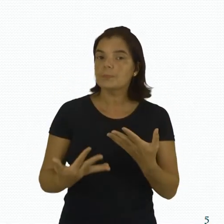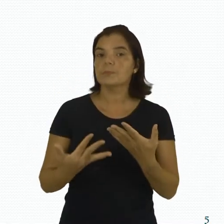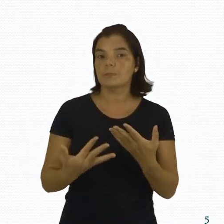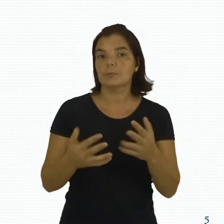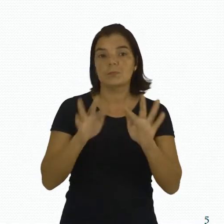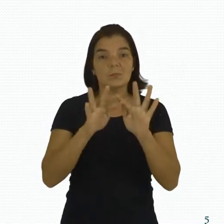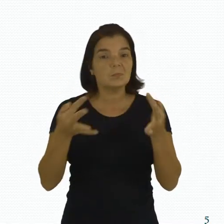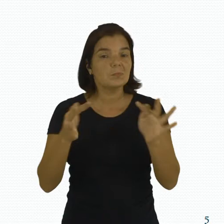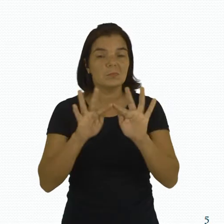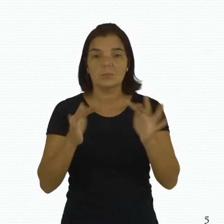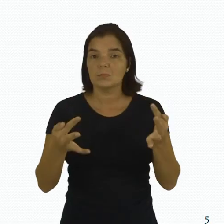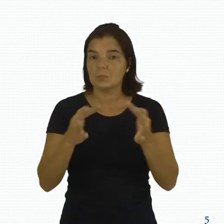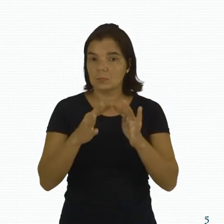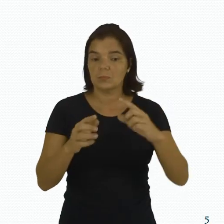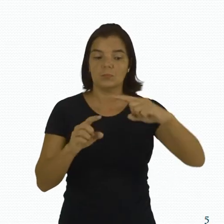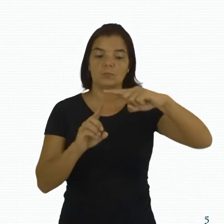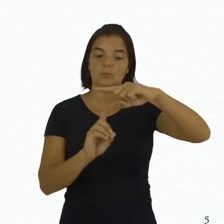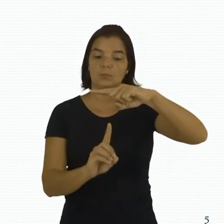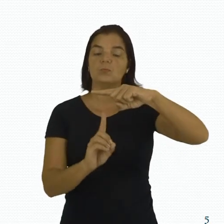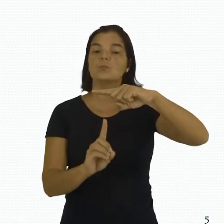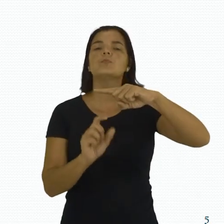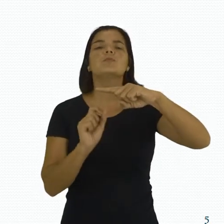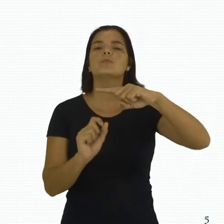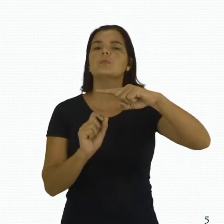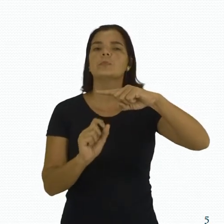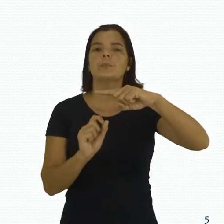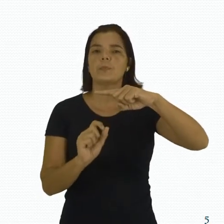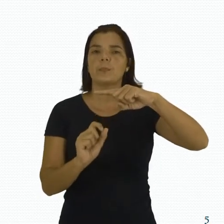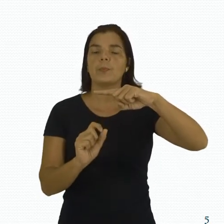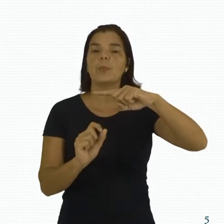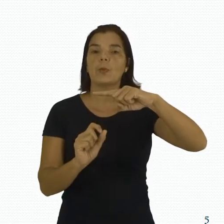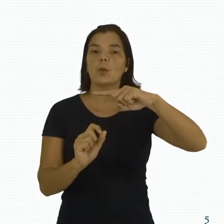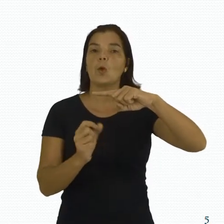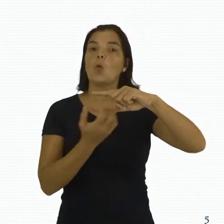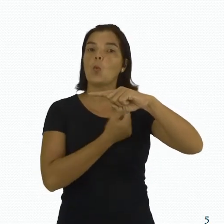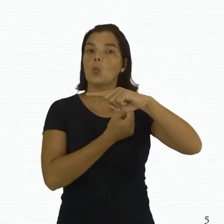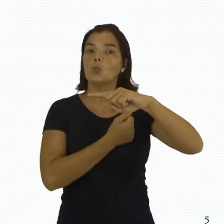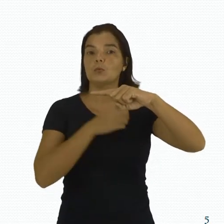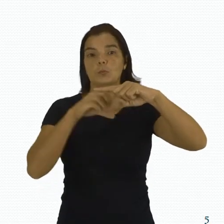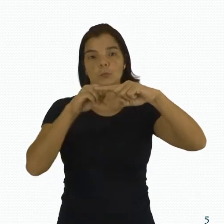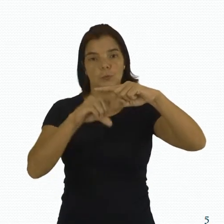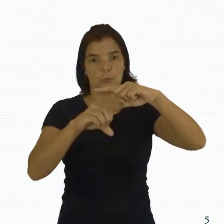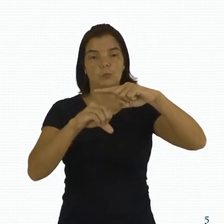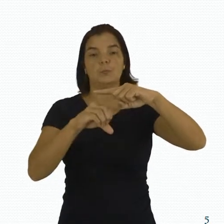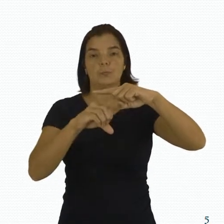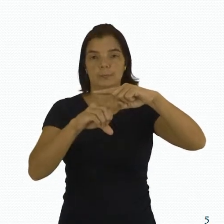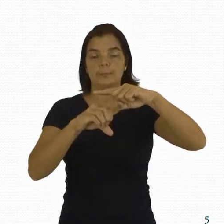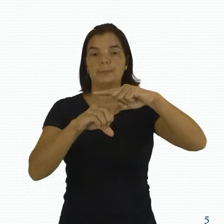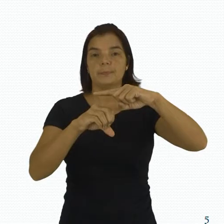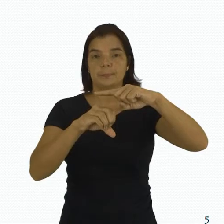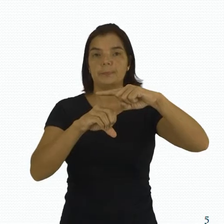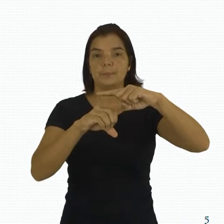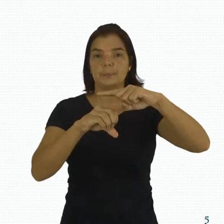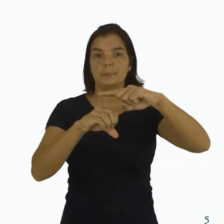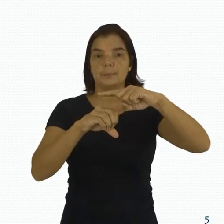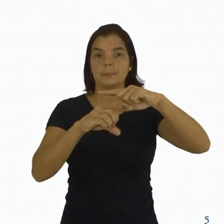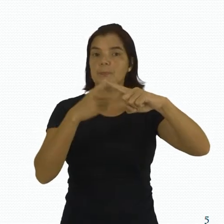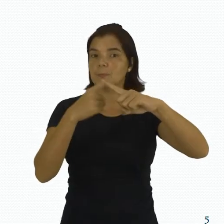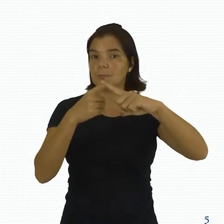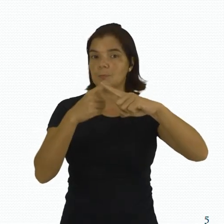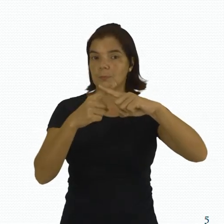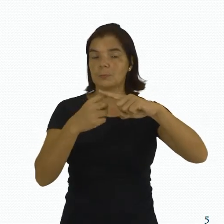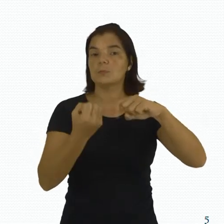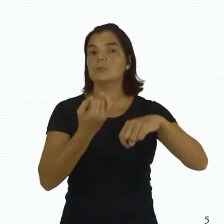for simples, no denominador você vai colocar ali, né, um múltiplo de 9, formado só por algarismos 9, certo?